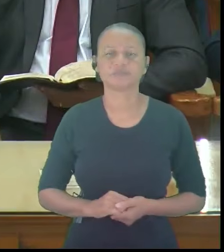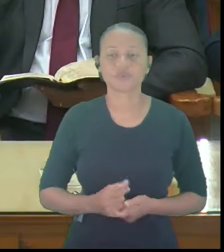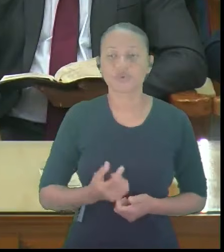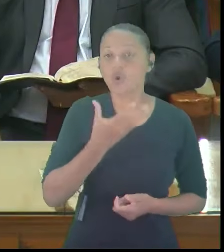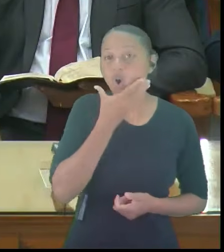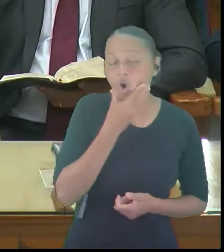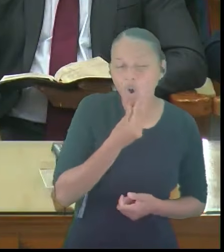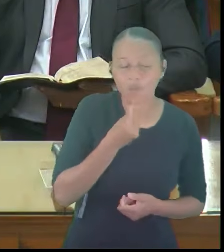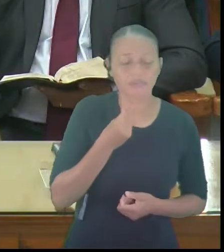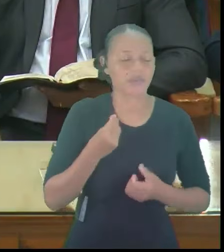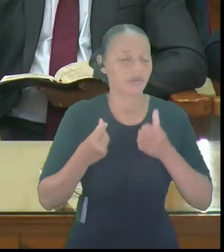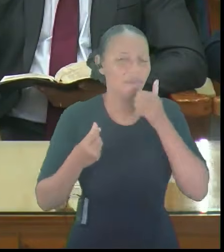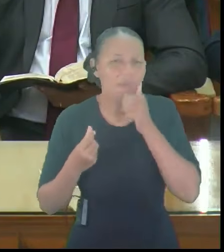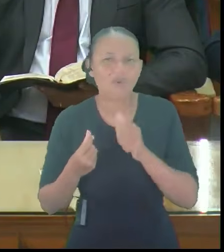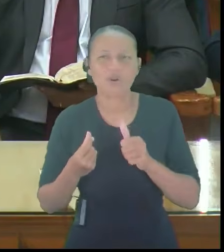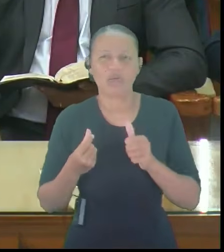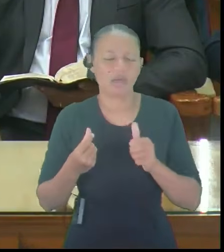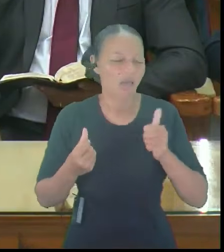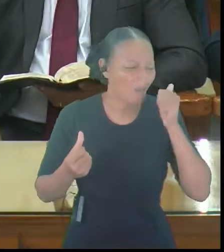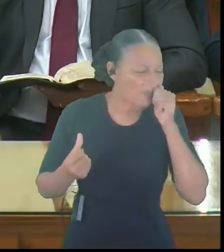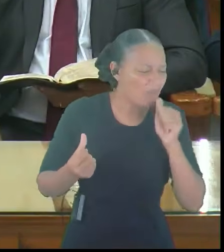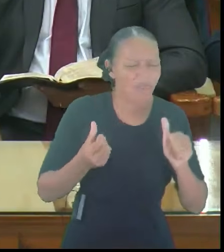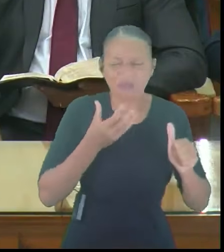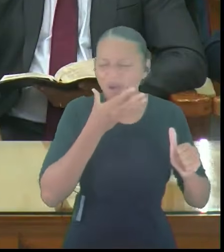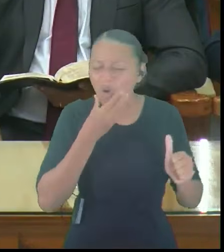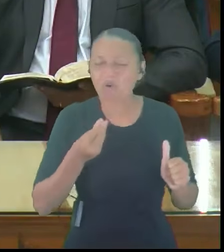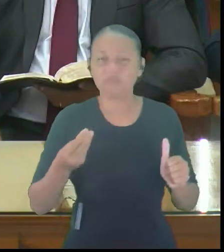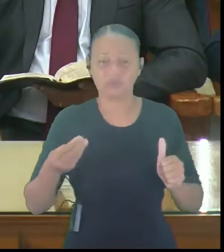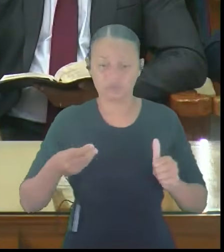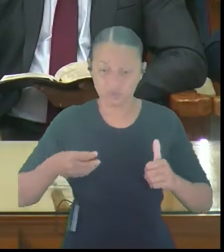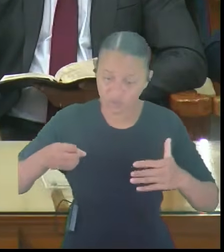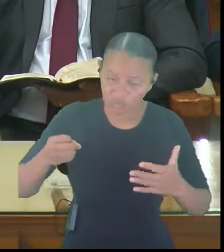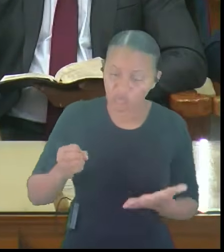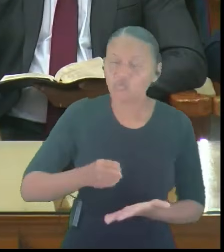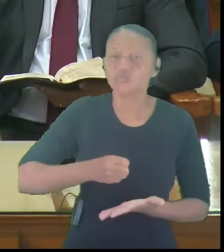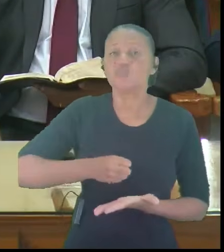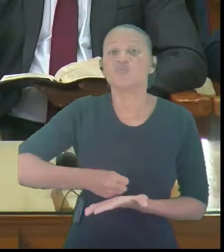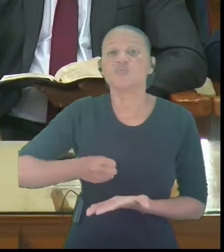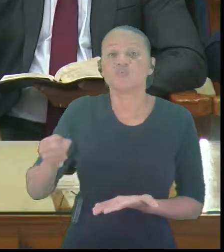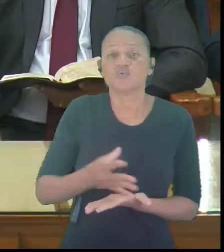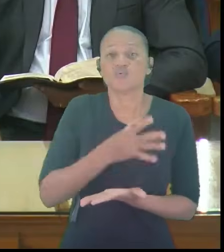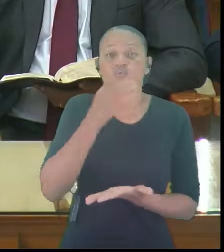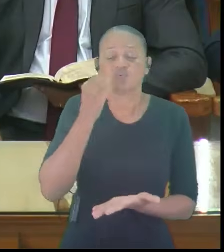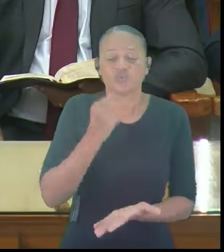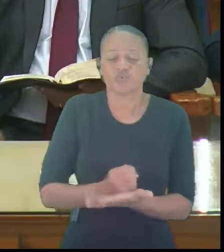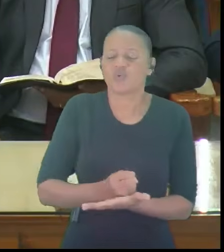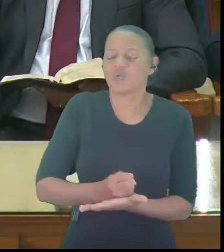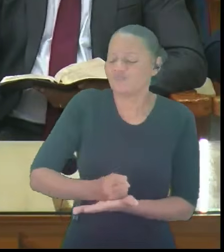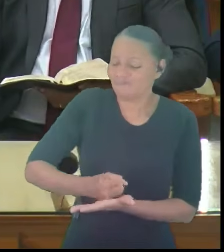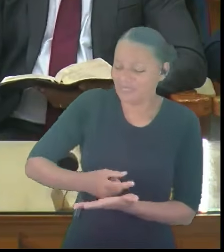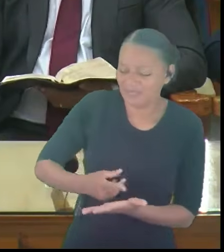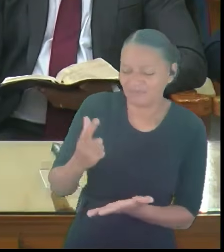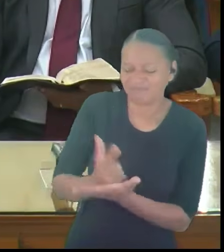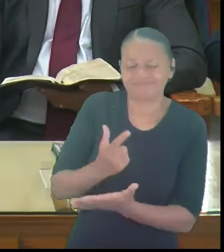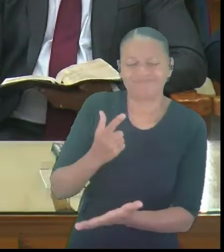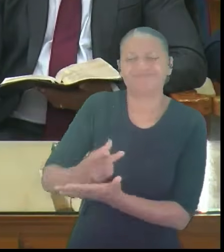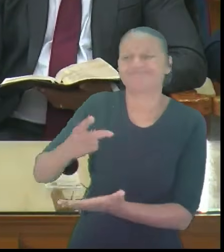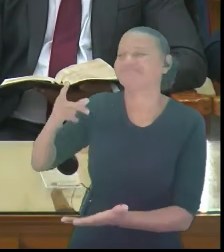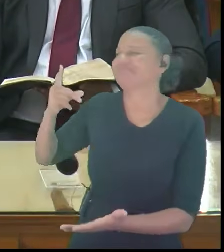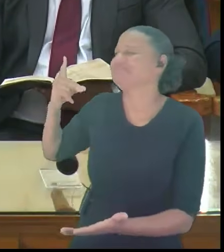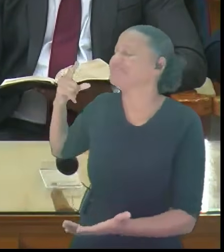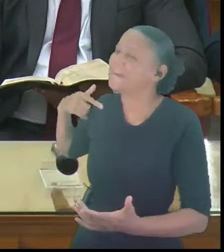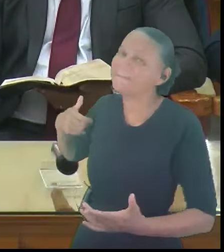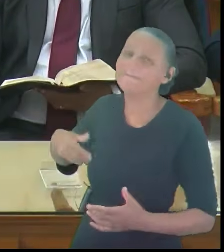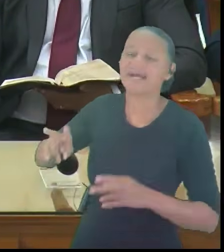Homens e mulheres, irmão, o Novo Testamento é o livro antigo que mais fala nas mulheres. A